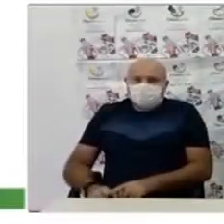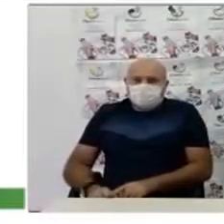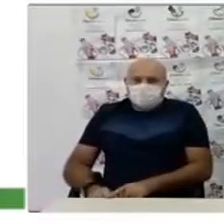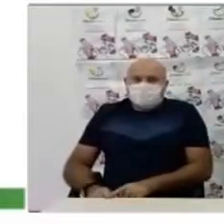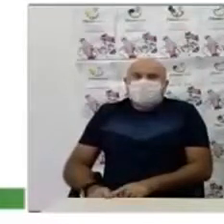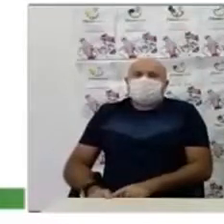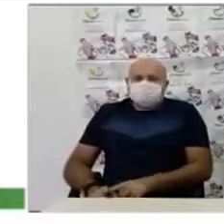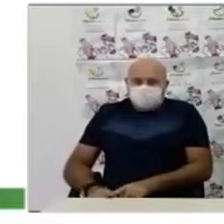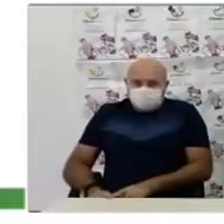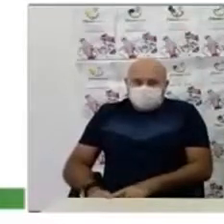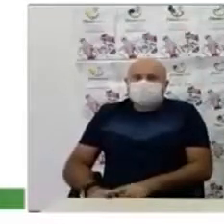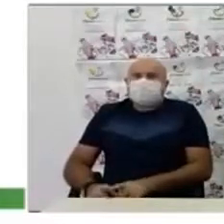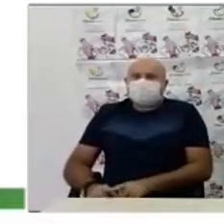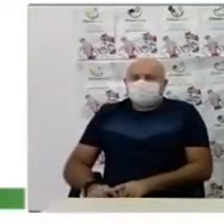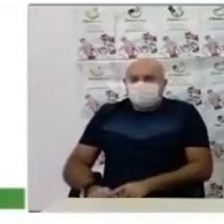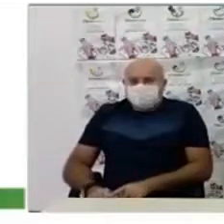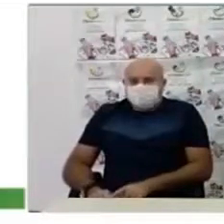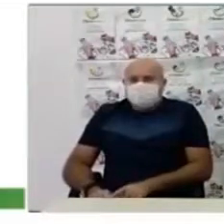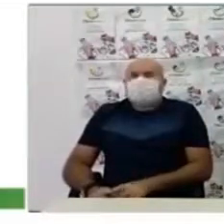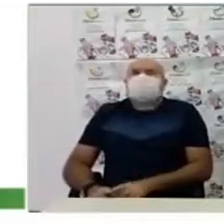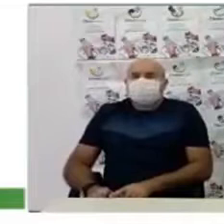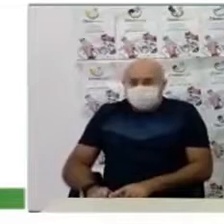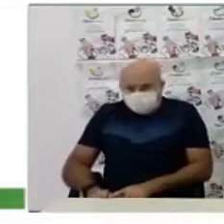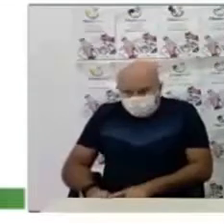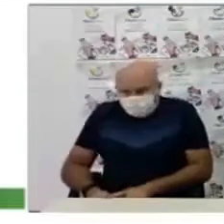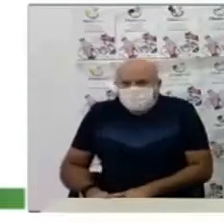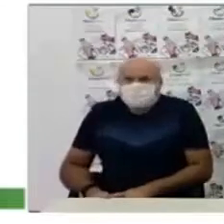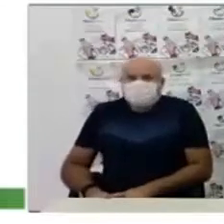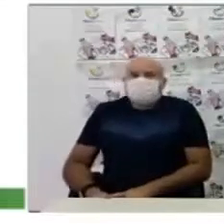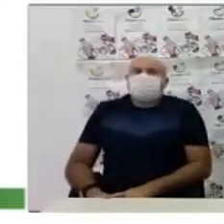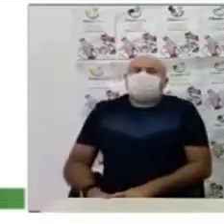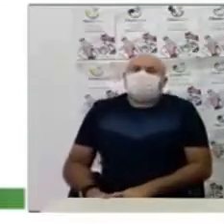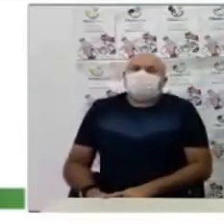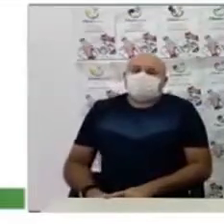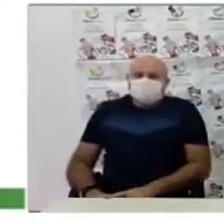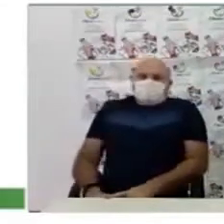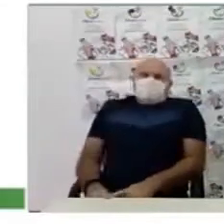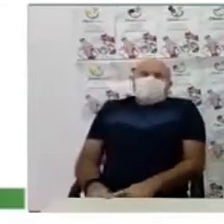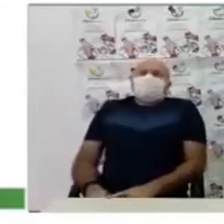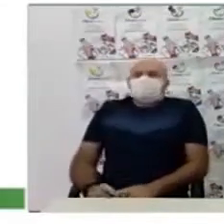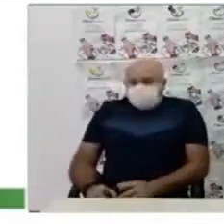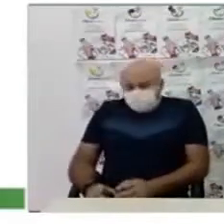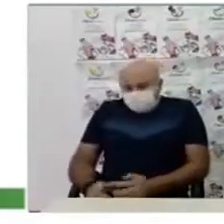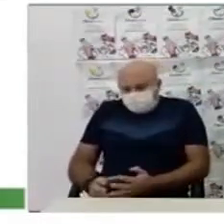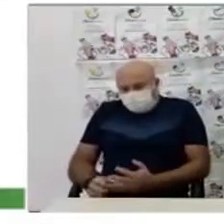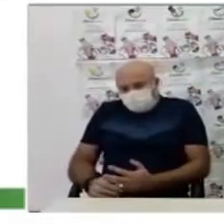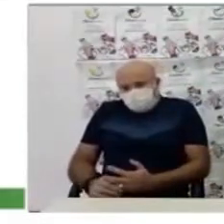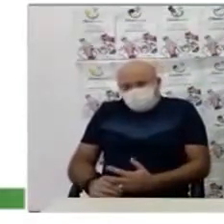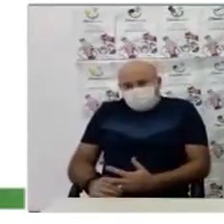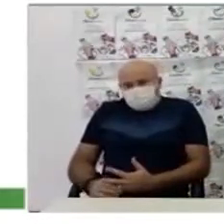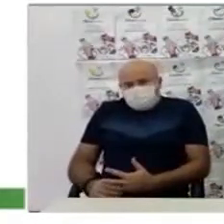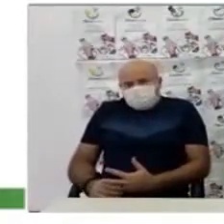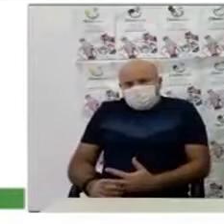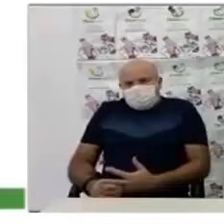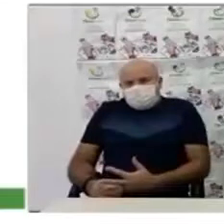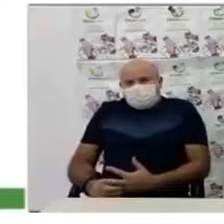Chandler, descobriu os nêutrons, formou então as três partículas fundamentais do átomo, prótons, nêutrons e elétrons. Isso. E